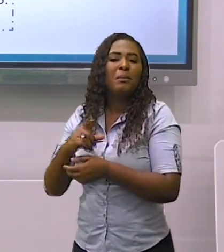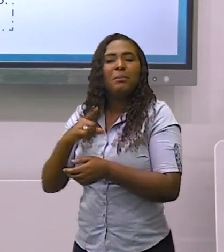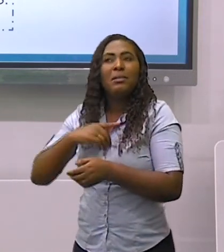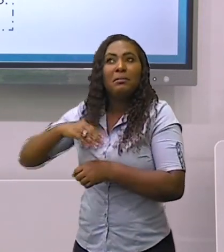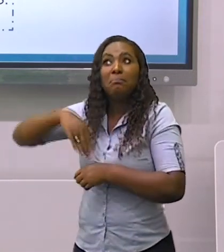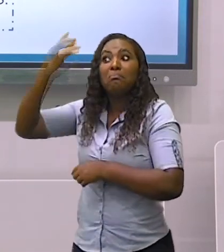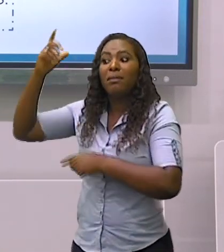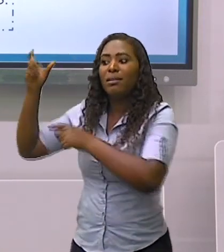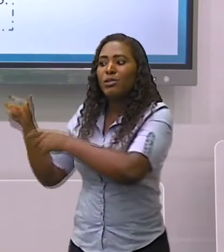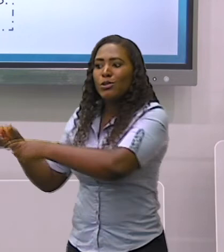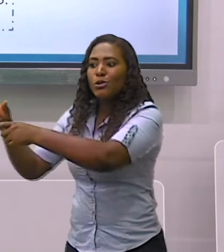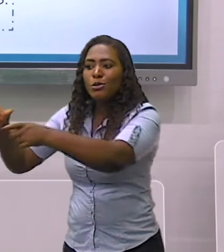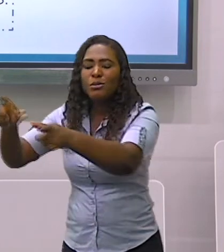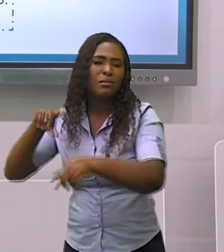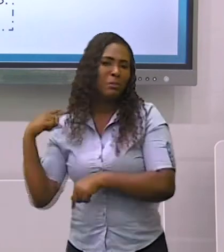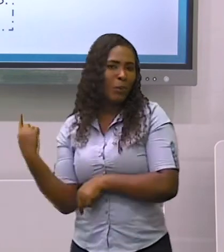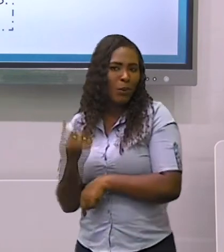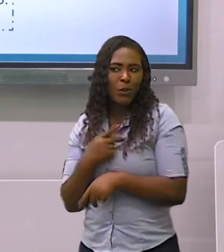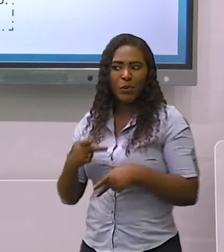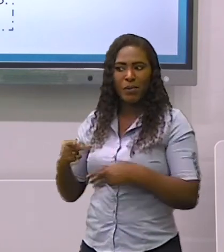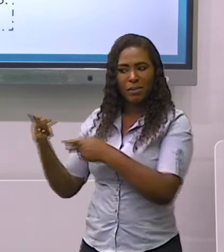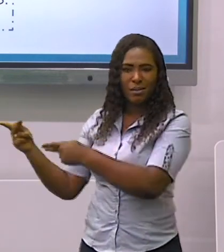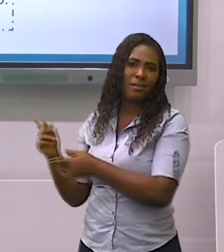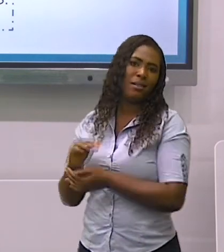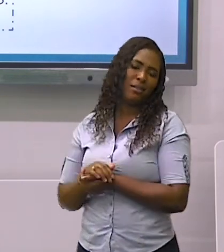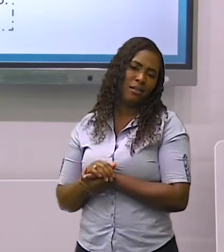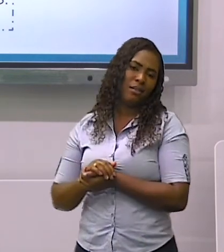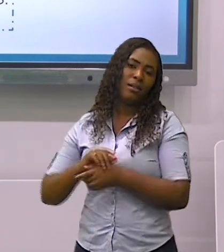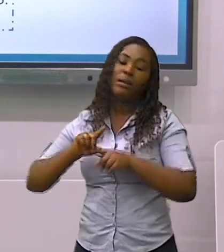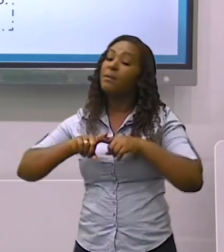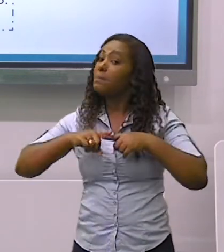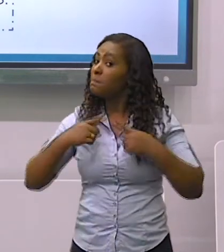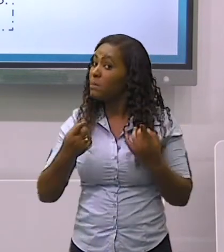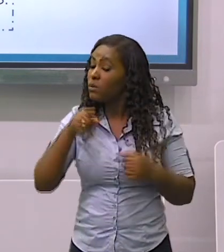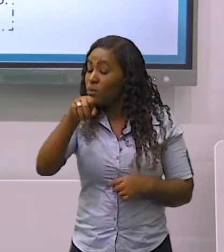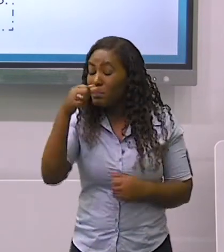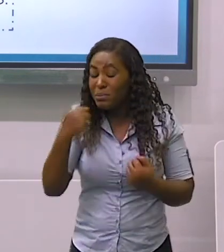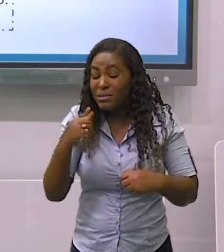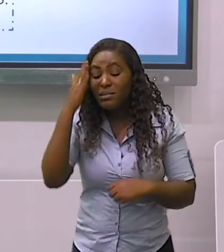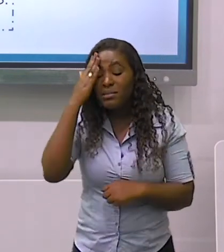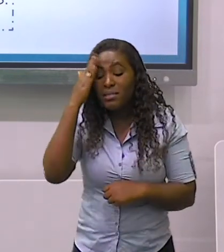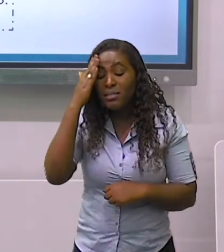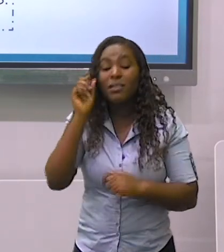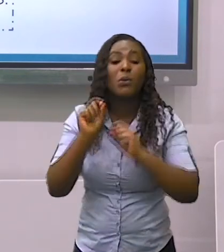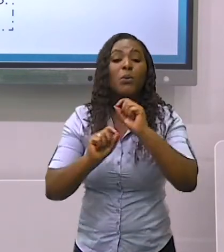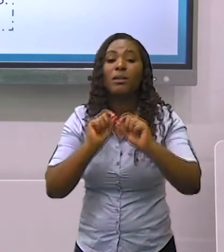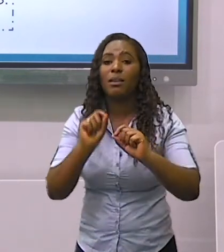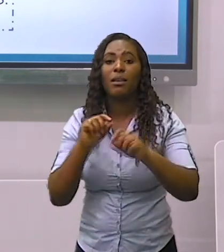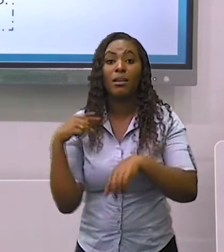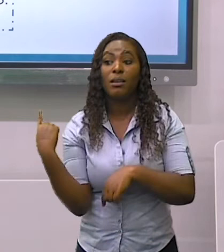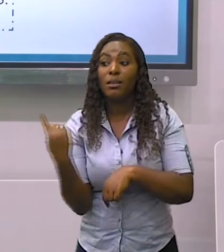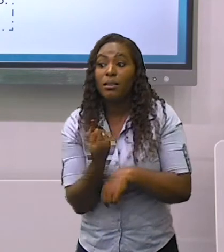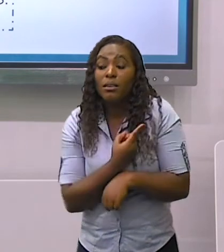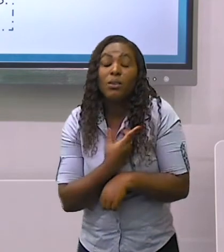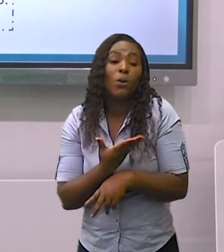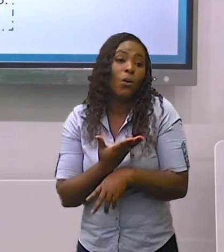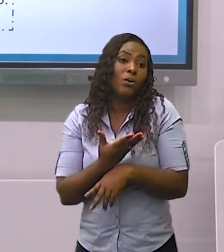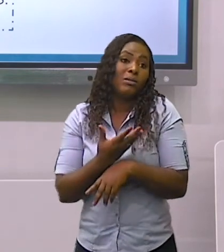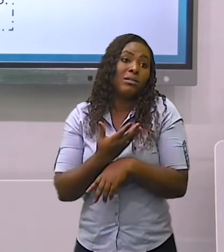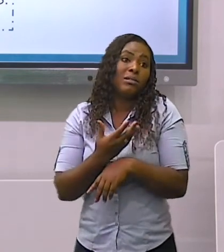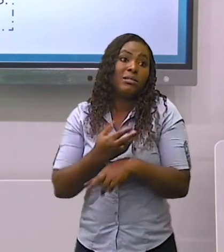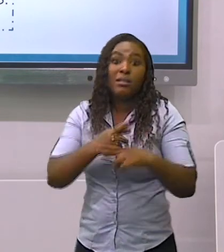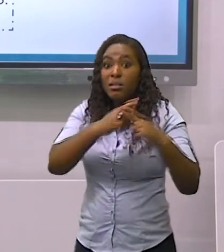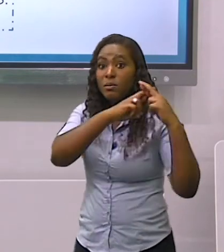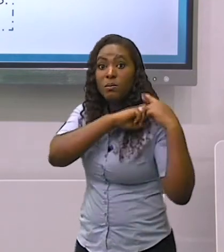nós fazemos parte, somos fundamentais para evitar o cenário de abandono dos